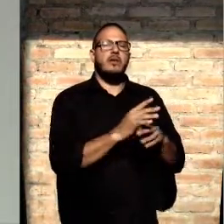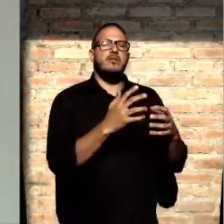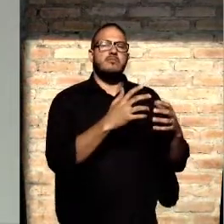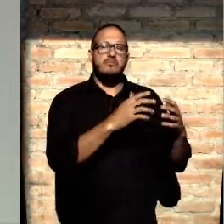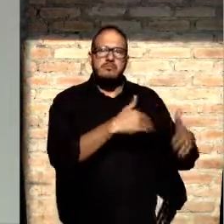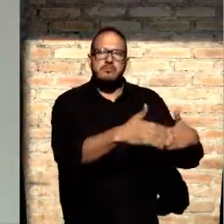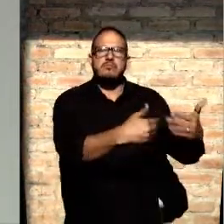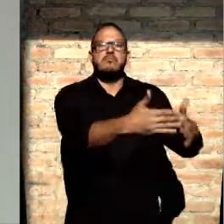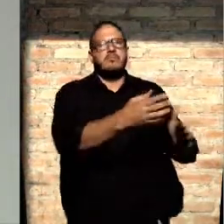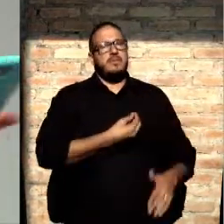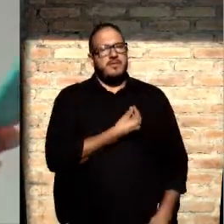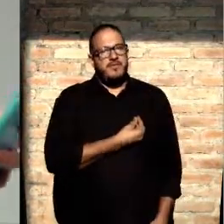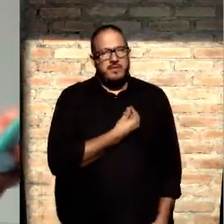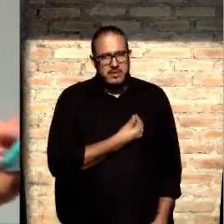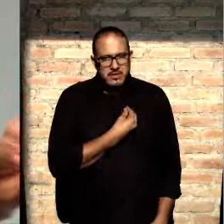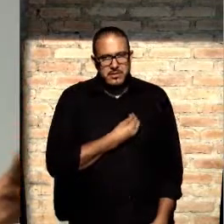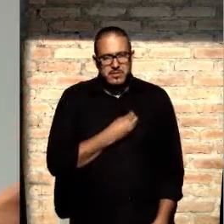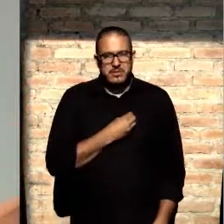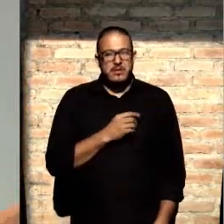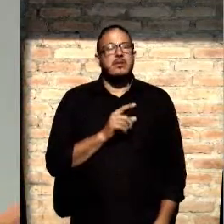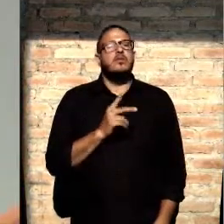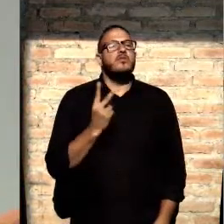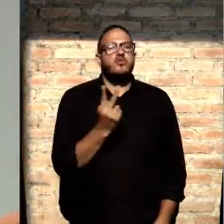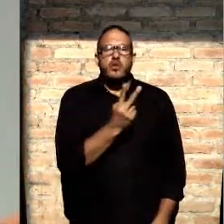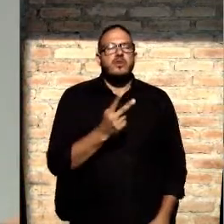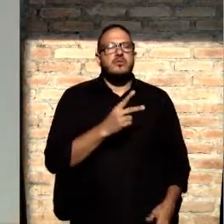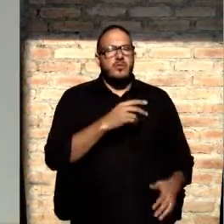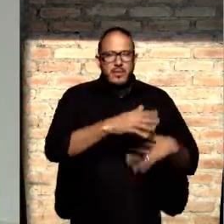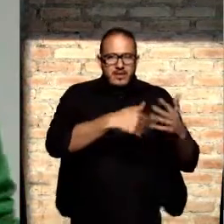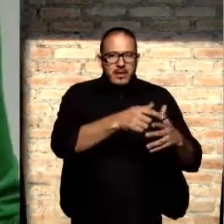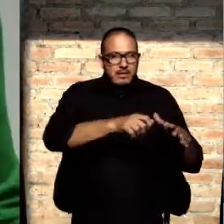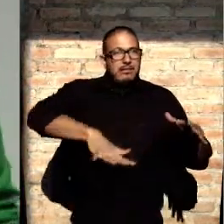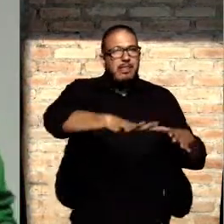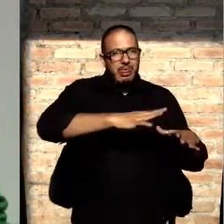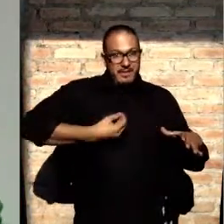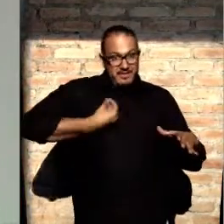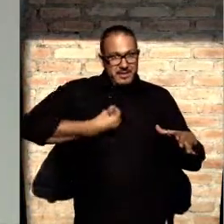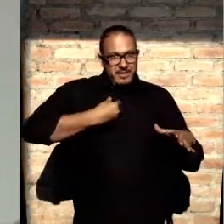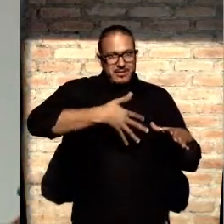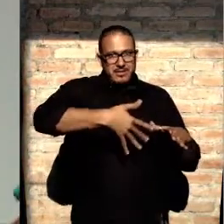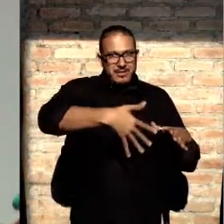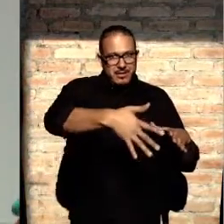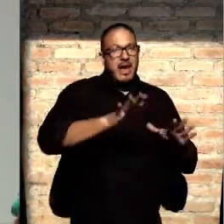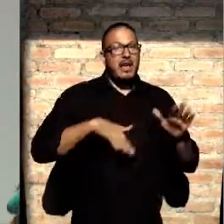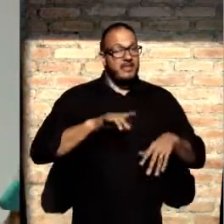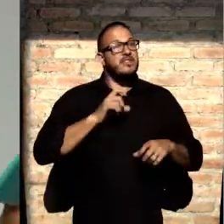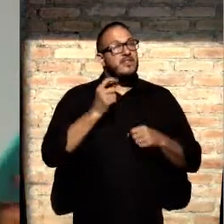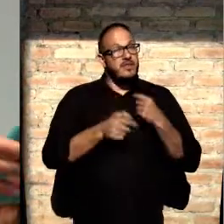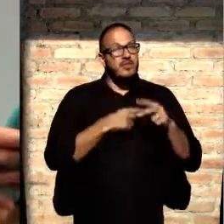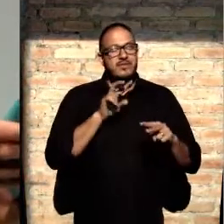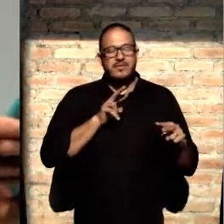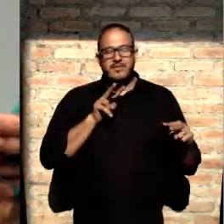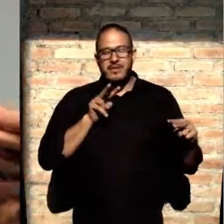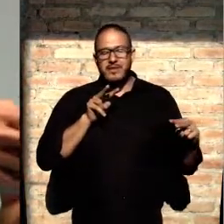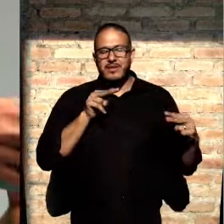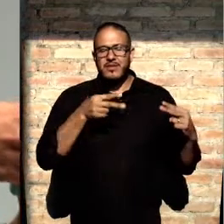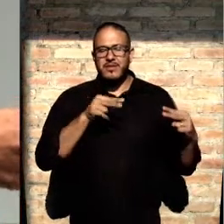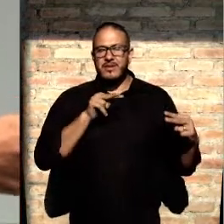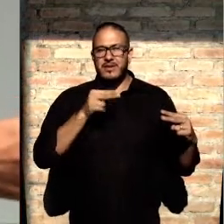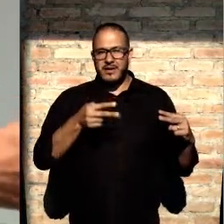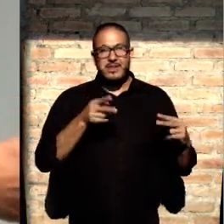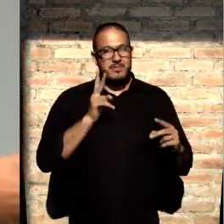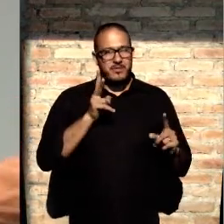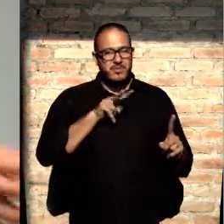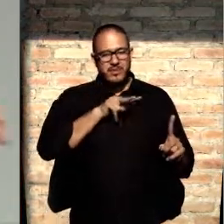e quando estiverem os dois lá dentro de vez em quando você olhar a de novo neste mesmo lugar